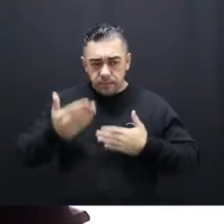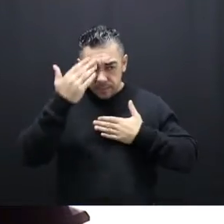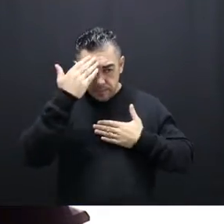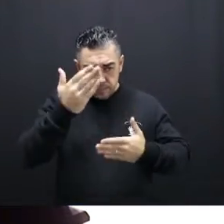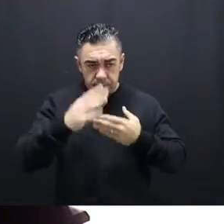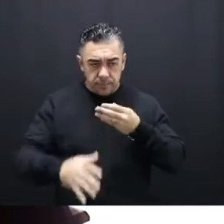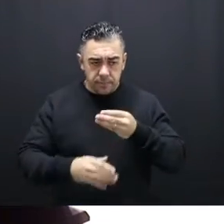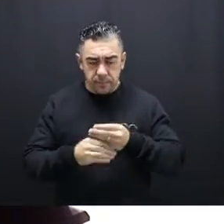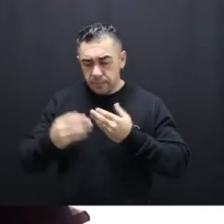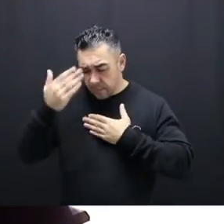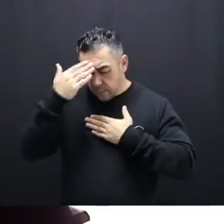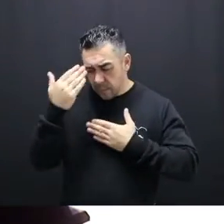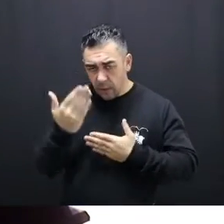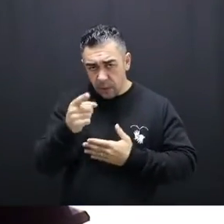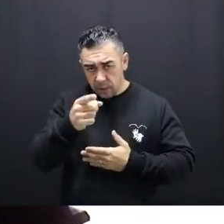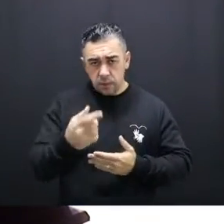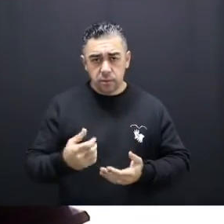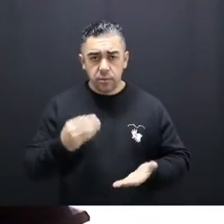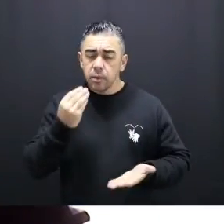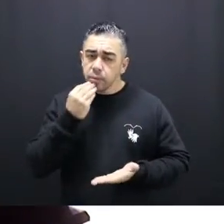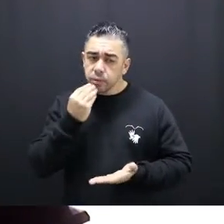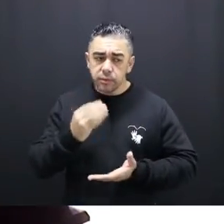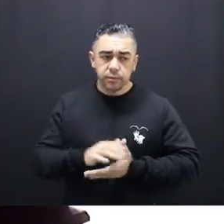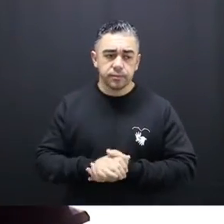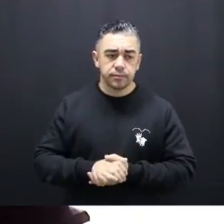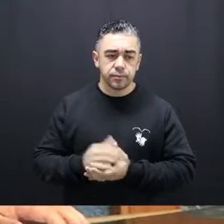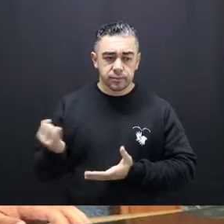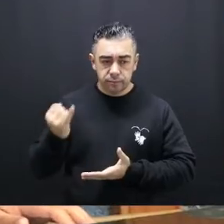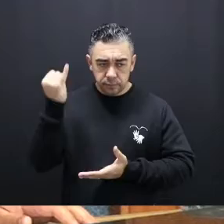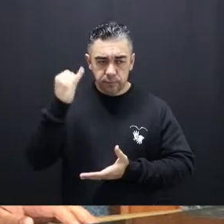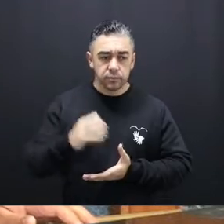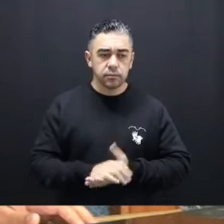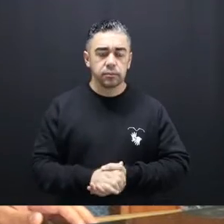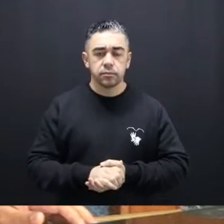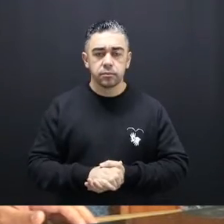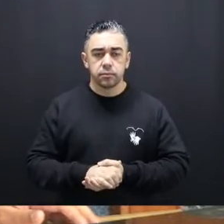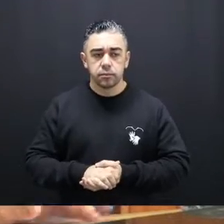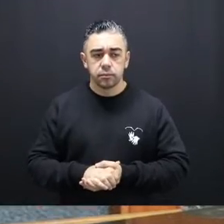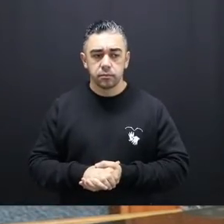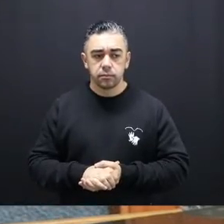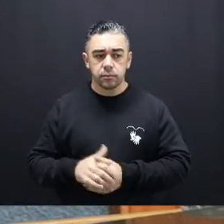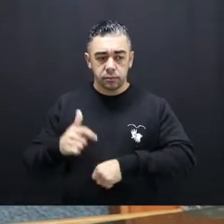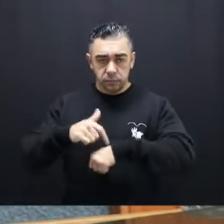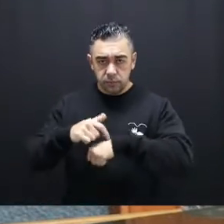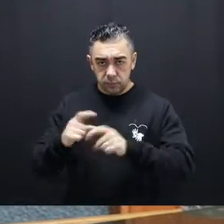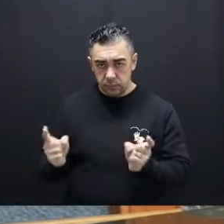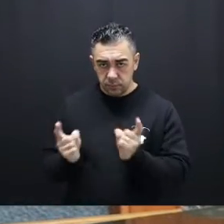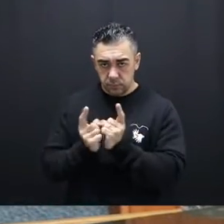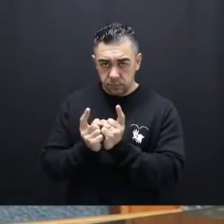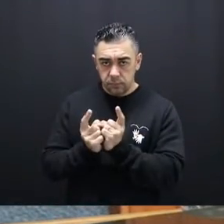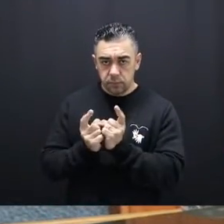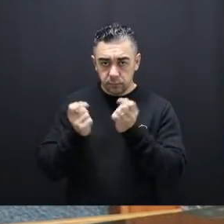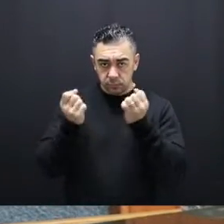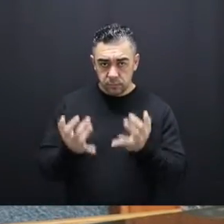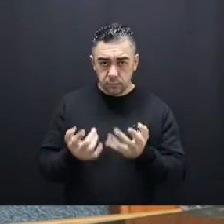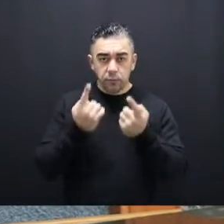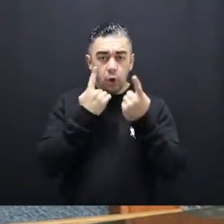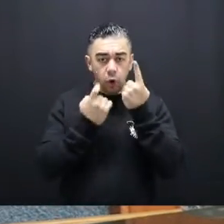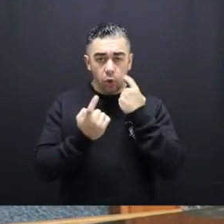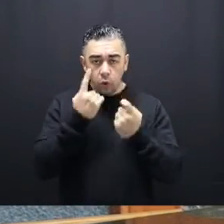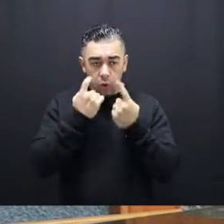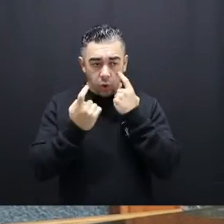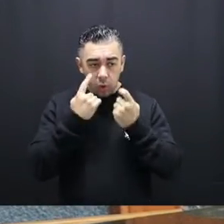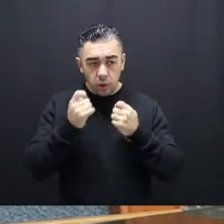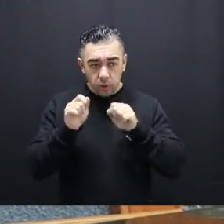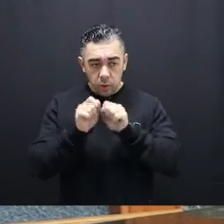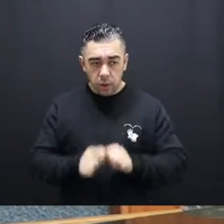contribuição vezes muito obrigado isso muito obrigado mesmo importante tempo que me resta eu vou parar de falar de chorar as Pitangas que